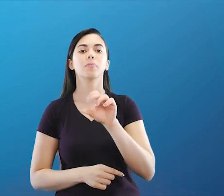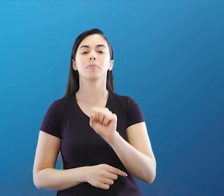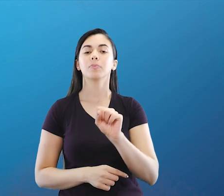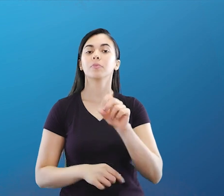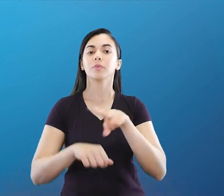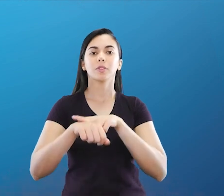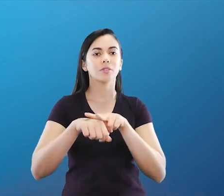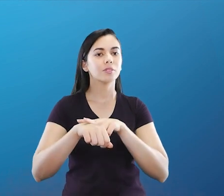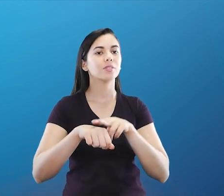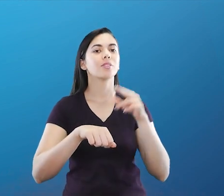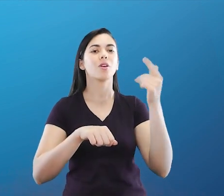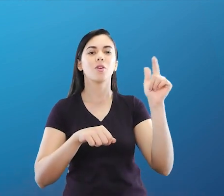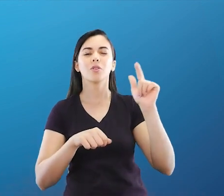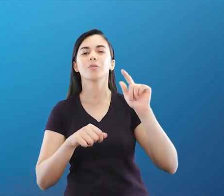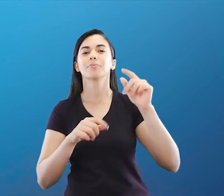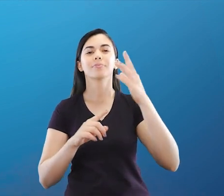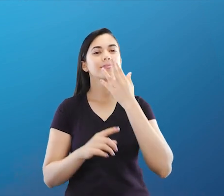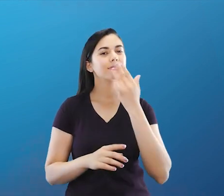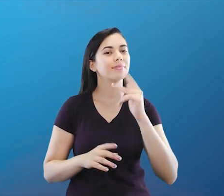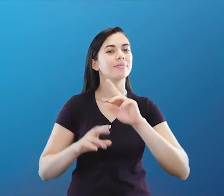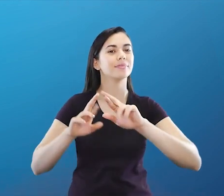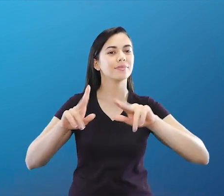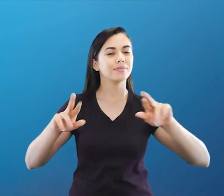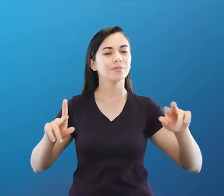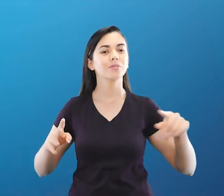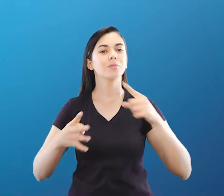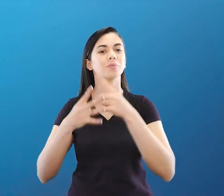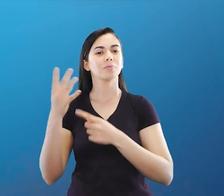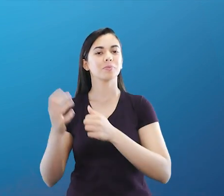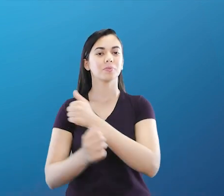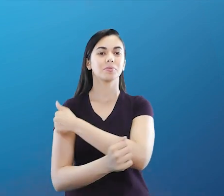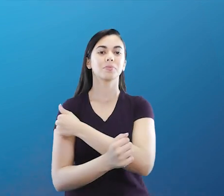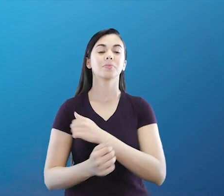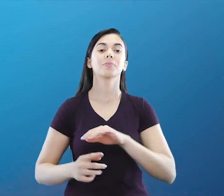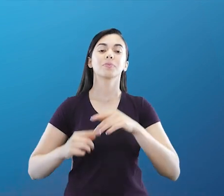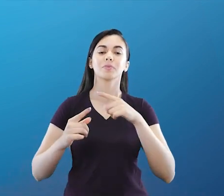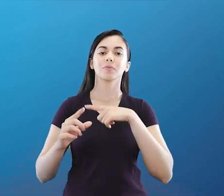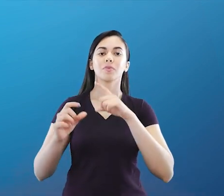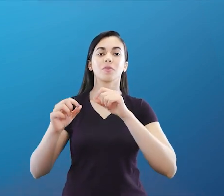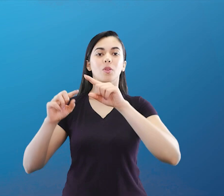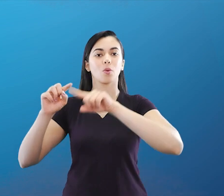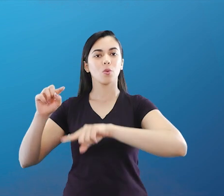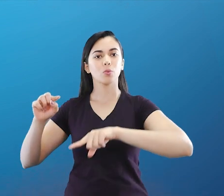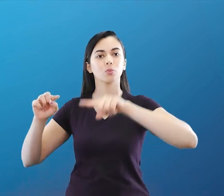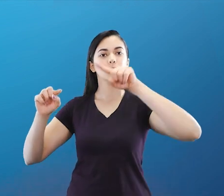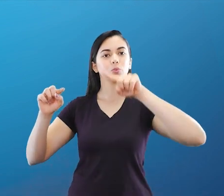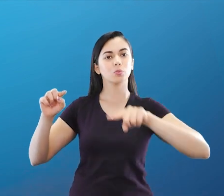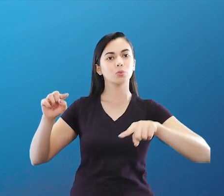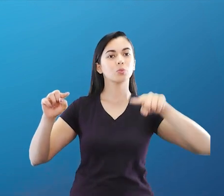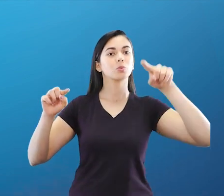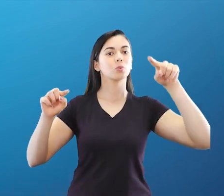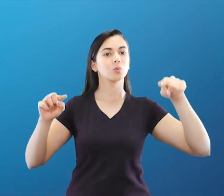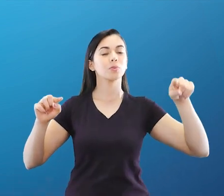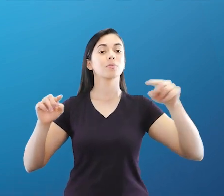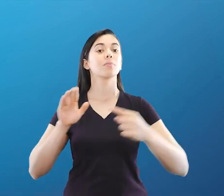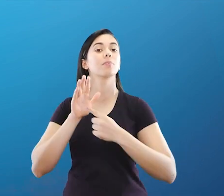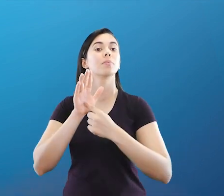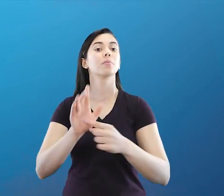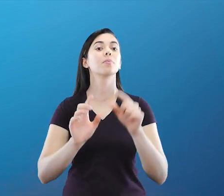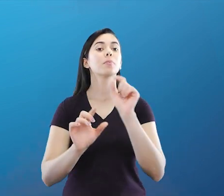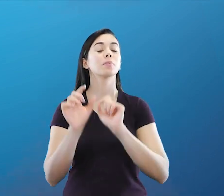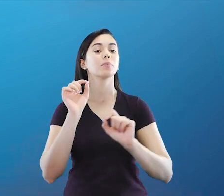azul e o laranja é o Moisés, ela vai crescendo e decrescendo para mostrar o quê?